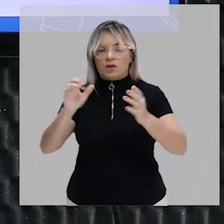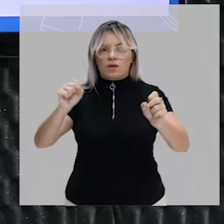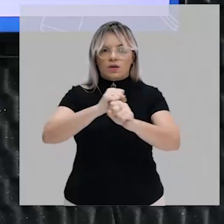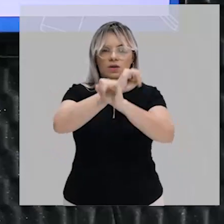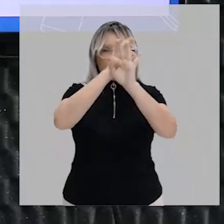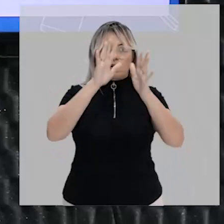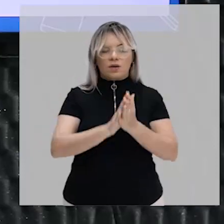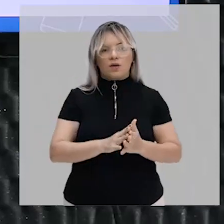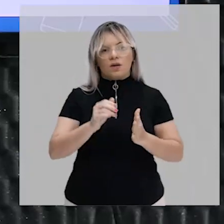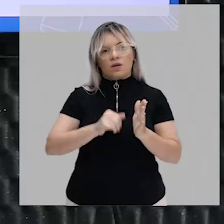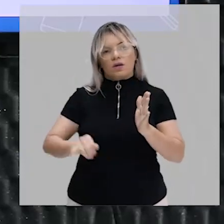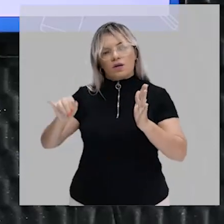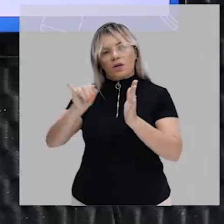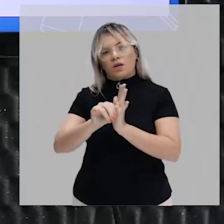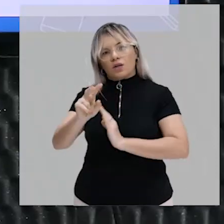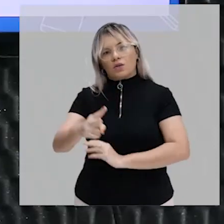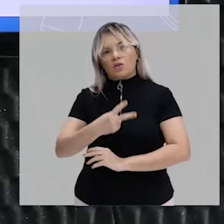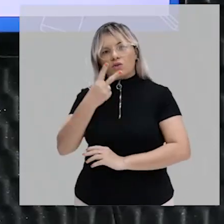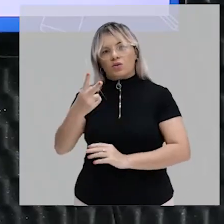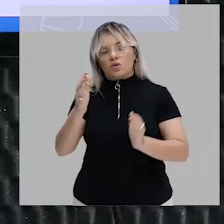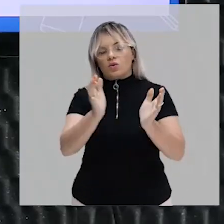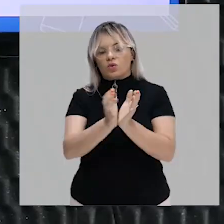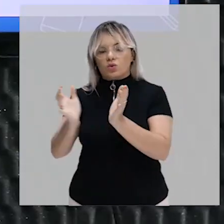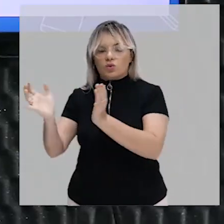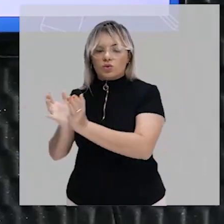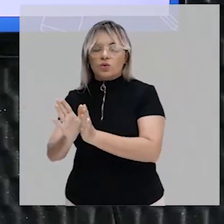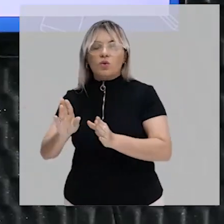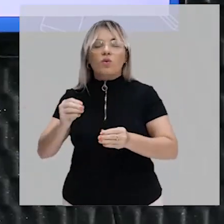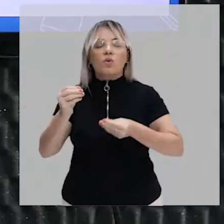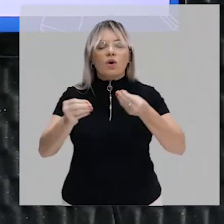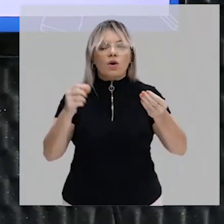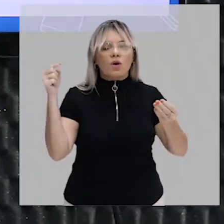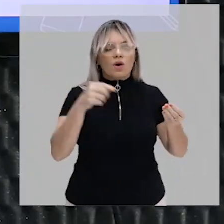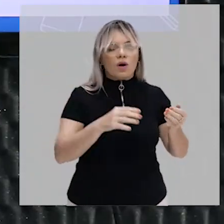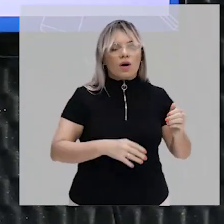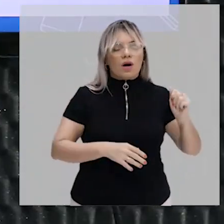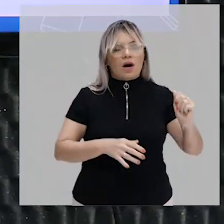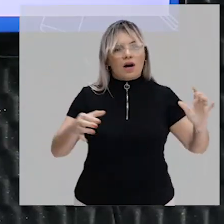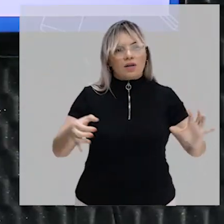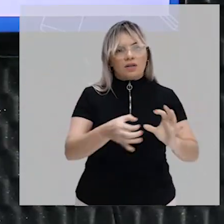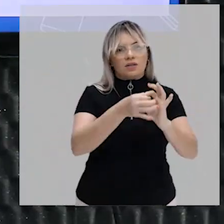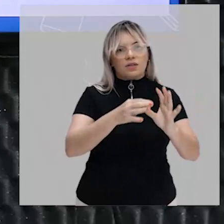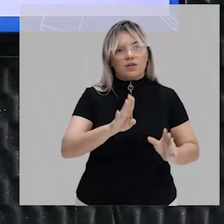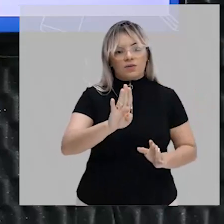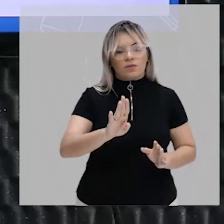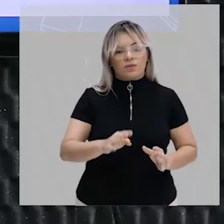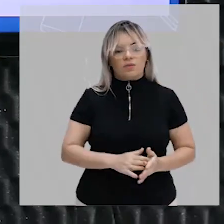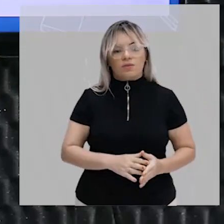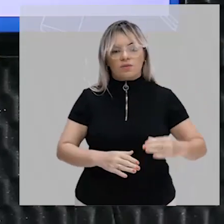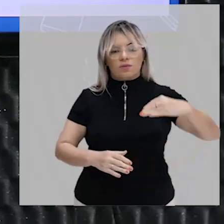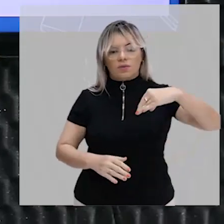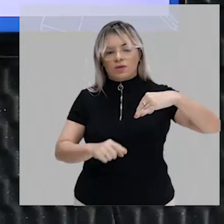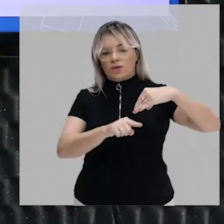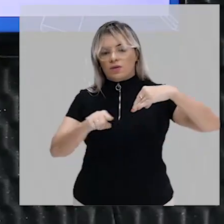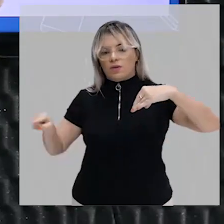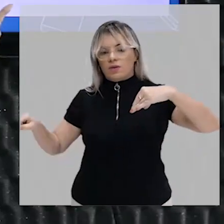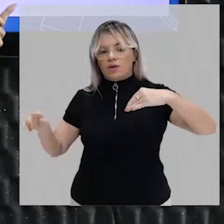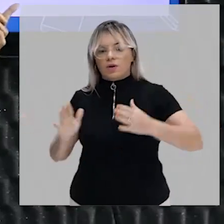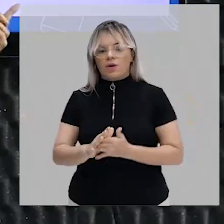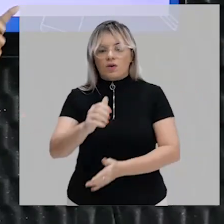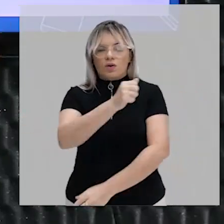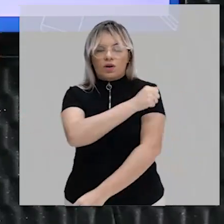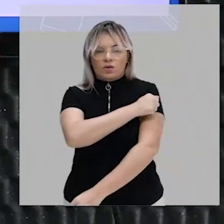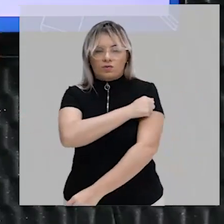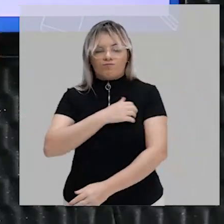preciso definir mais outros 2 conjuntos. Quais seriam? A interseção B é justamente aquela quantidade de alunos que gosta das